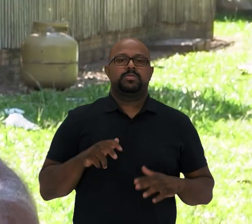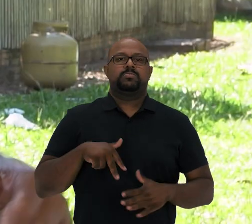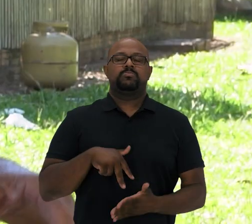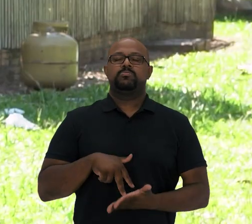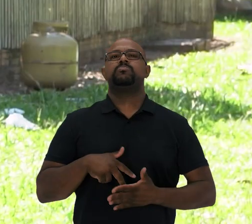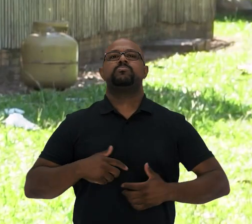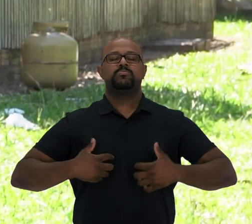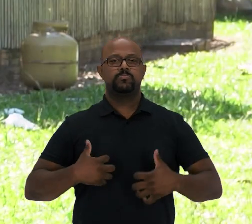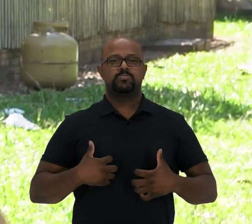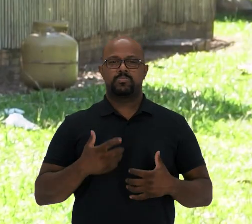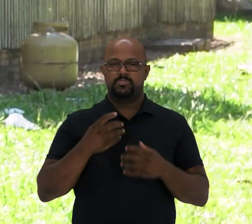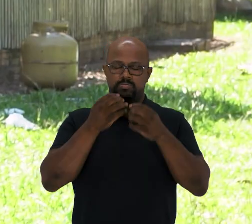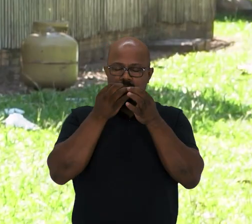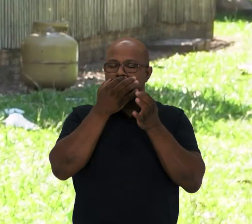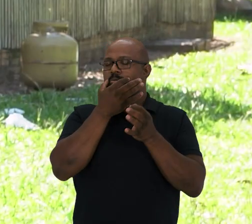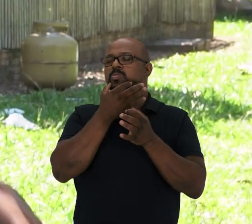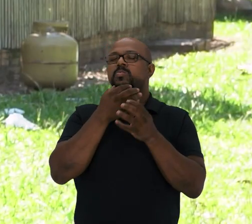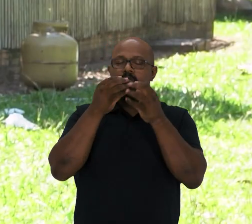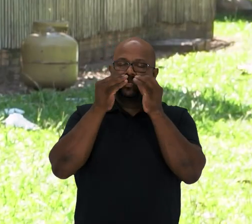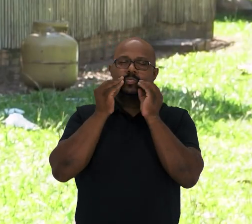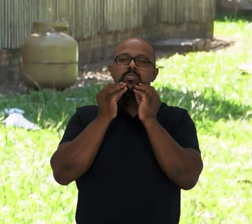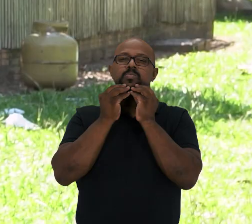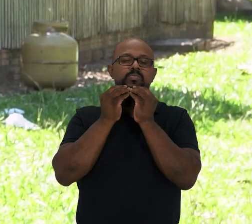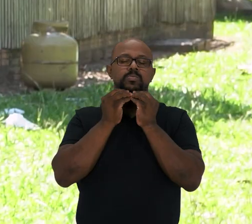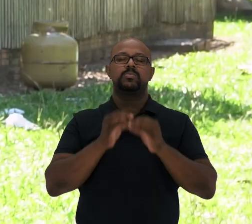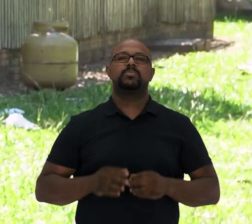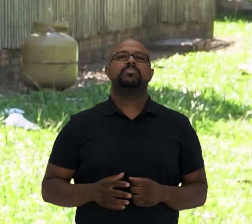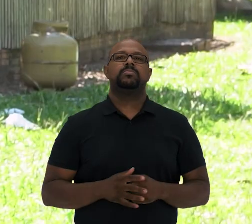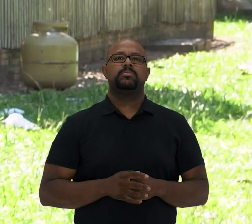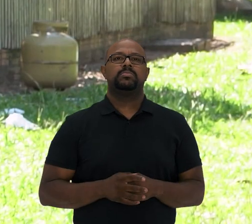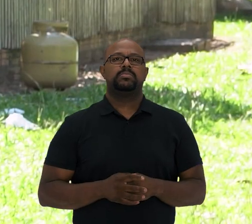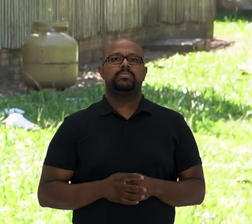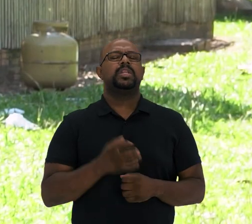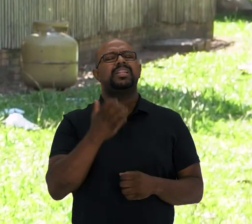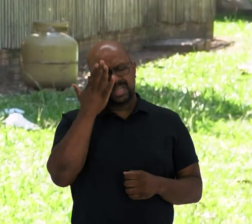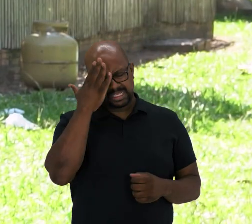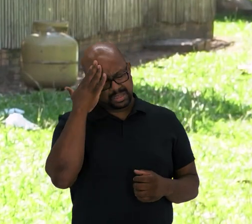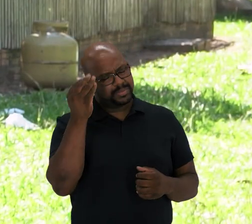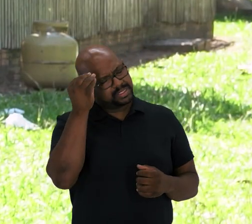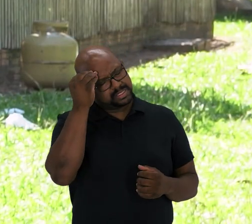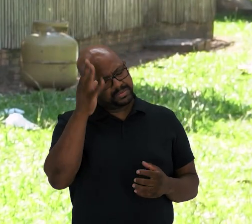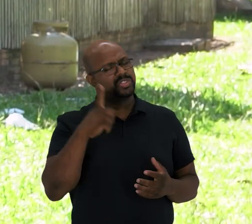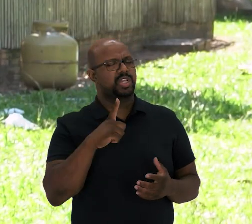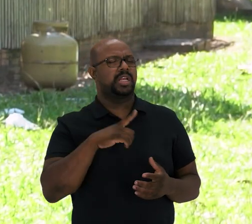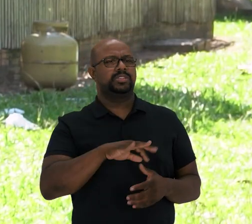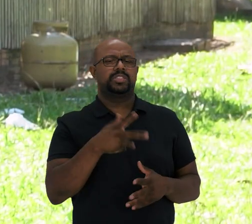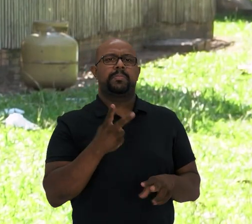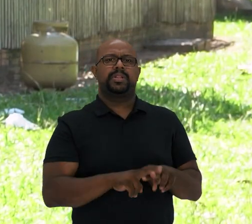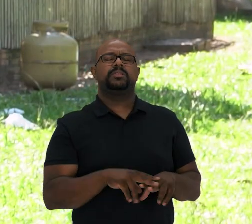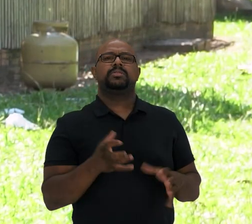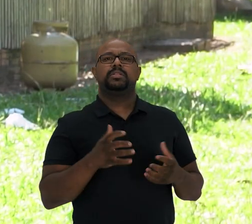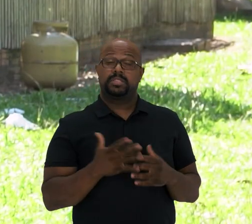capotão 3/4. Um cavanhaquezinho. Tá louco. Mas o que ele queria saber? Ele já